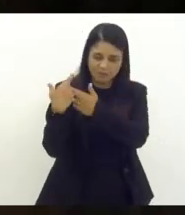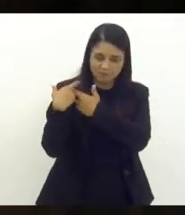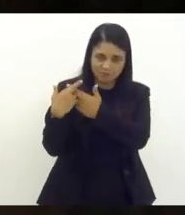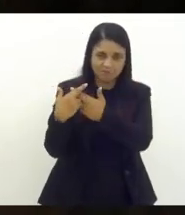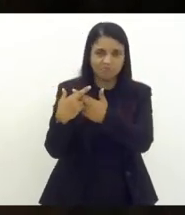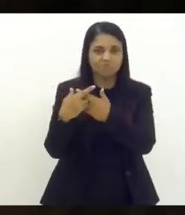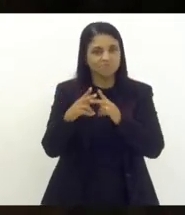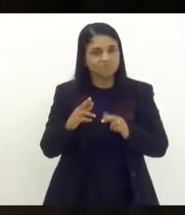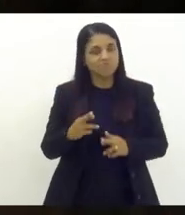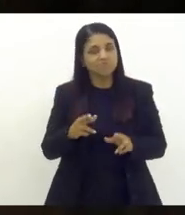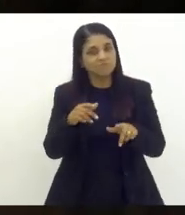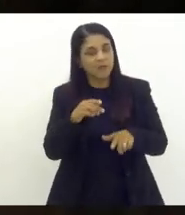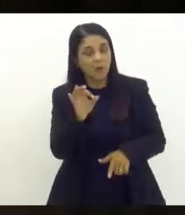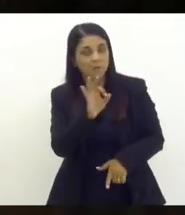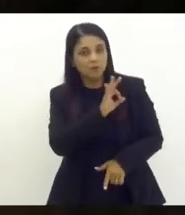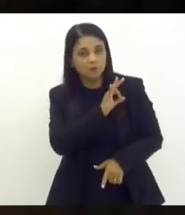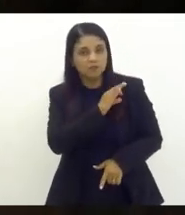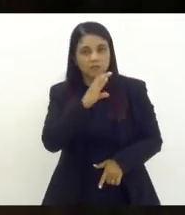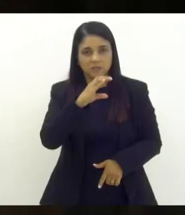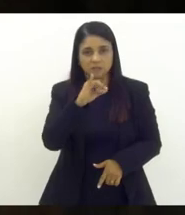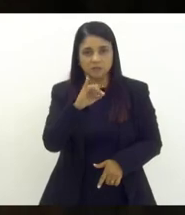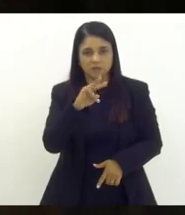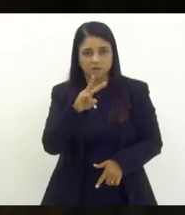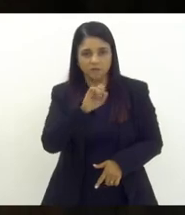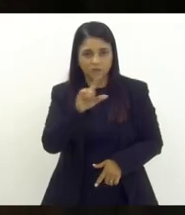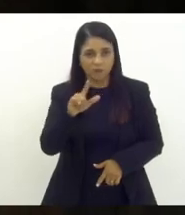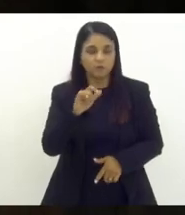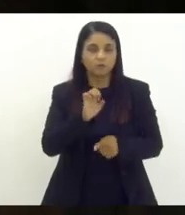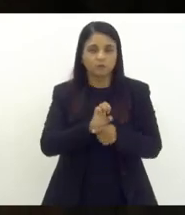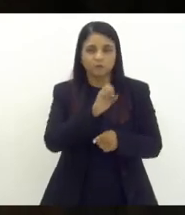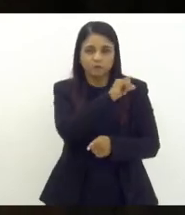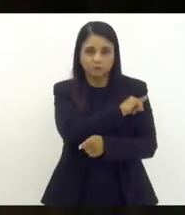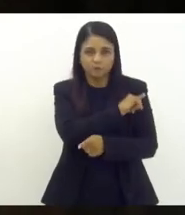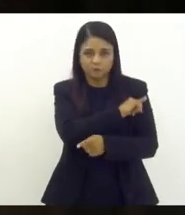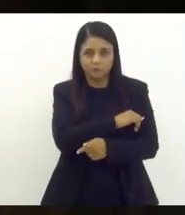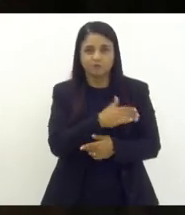eficiência a polícia civil do Estado do Rio de